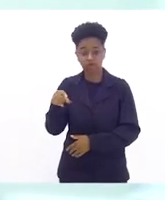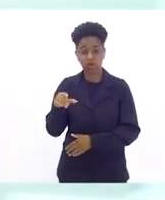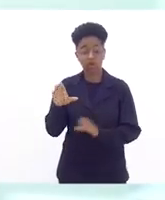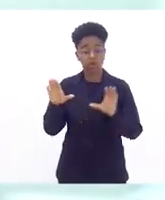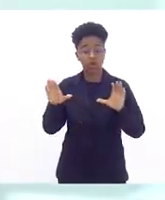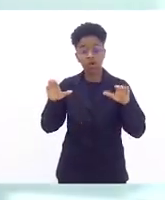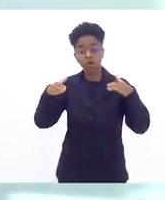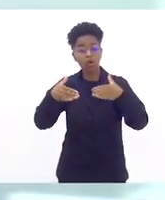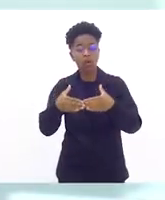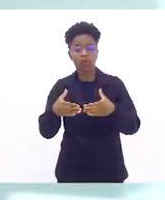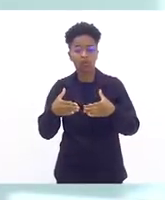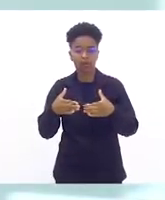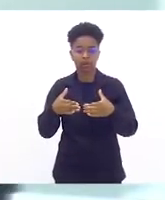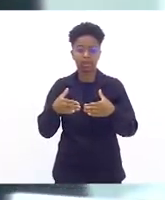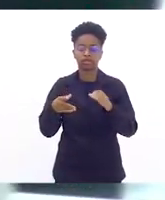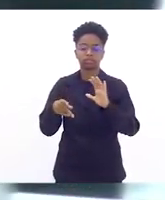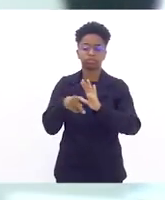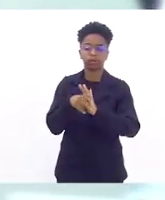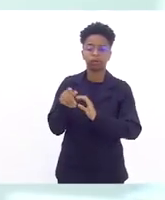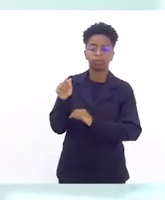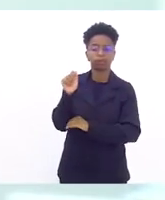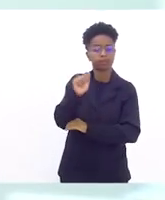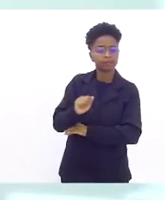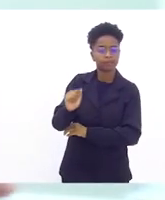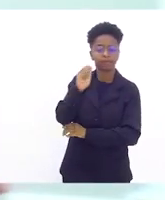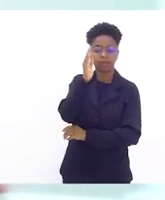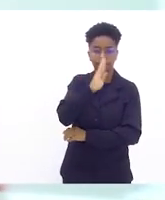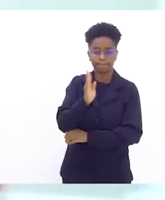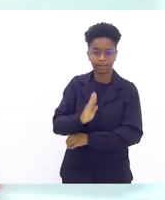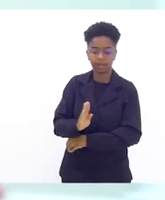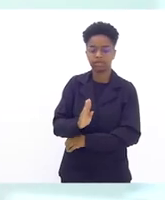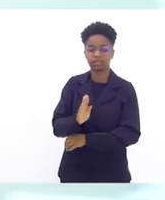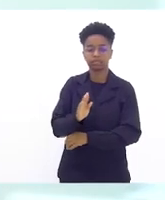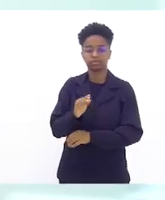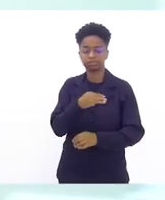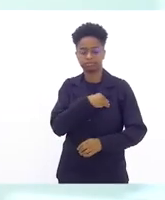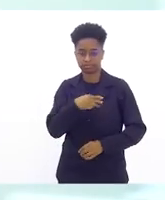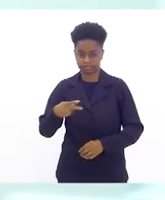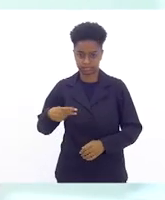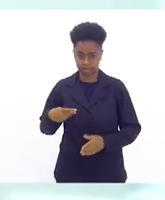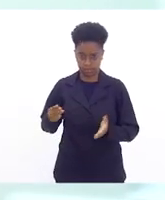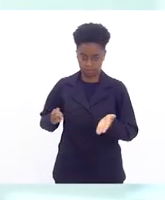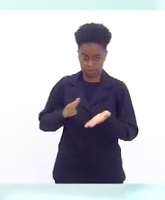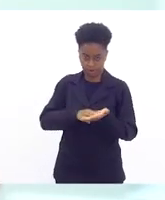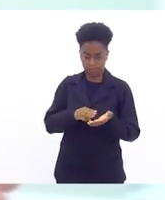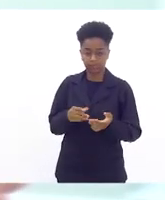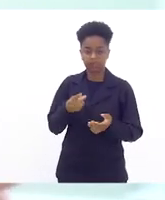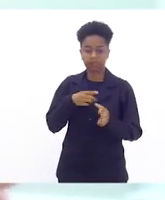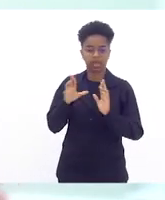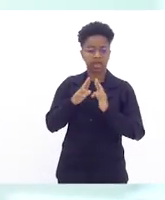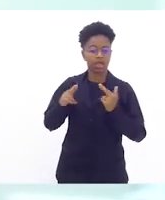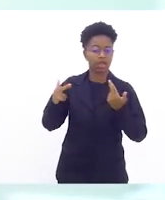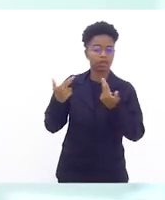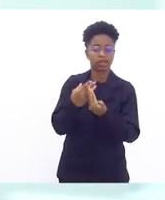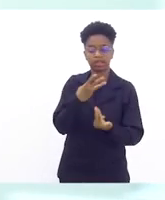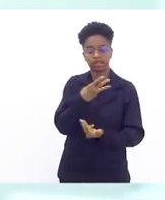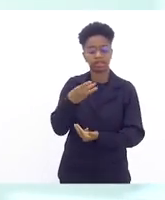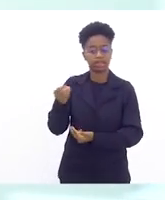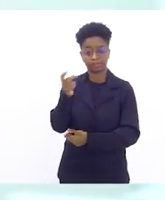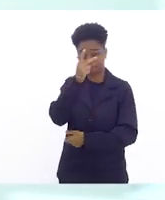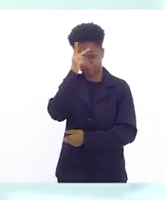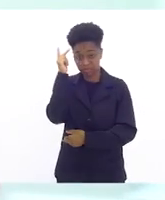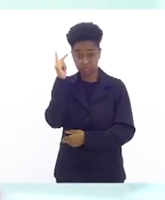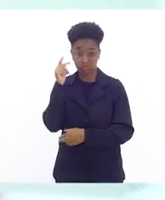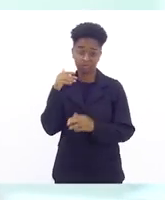da da Associação Brasileira de membros do Ministério Público que reuniu 300 pessoas Então foi